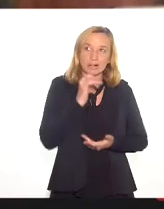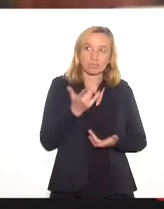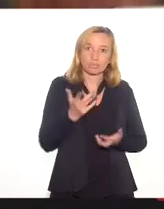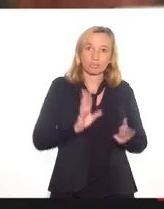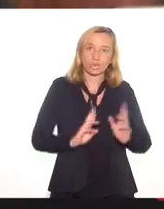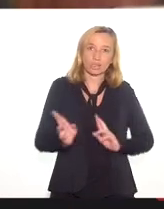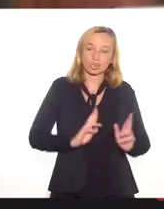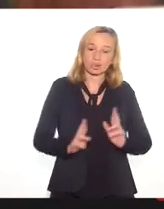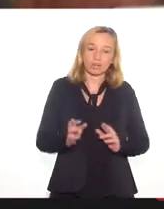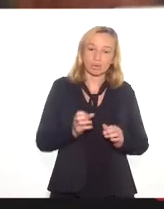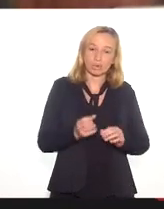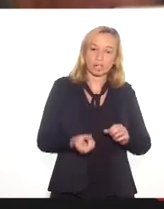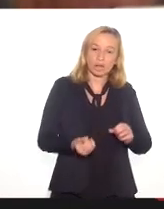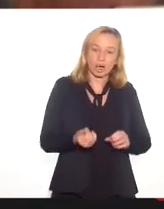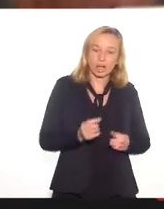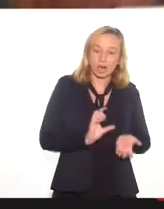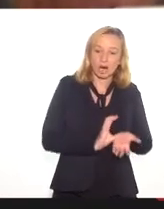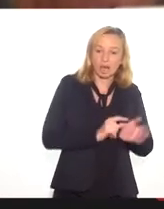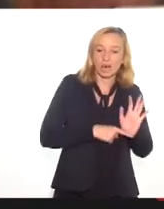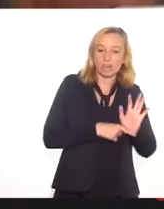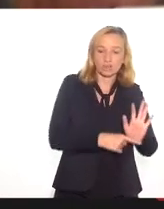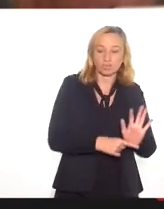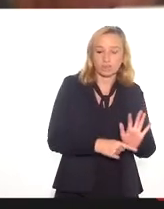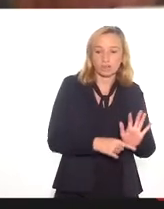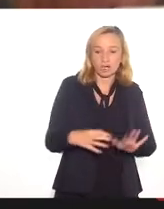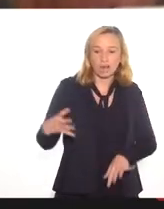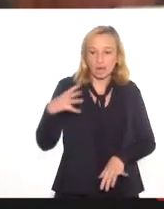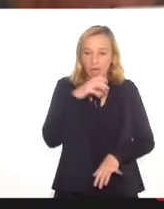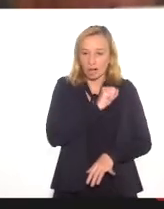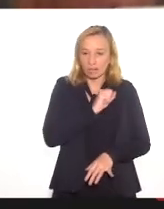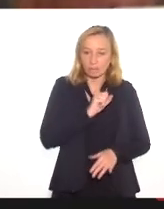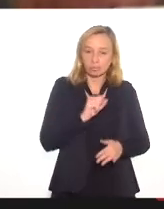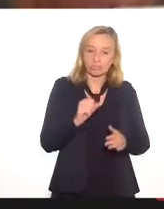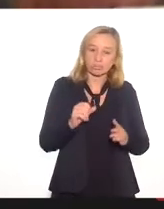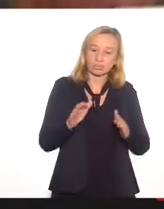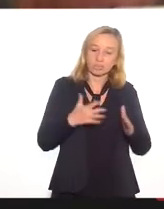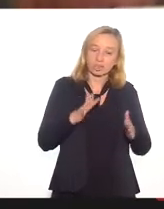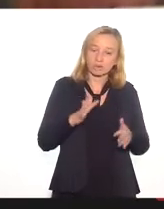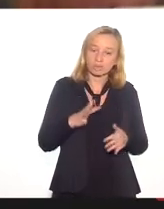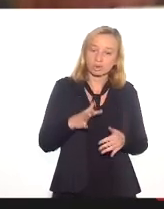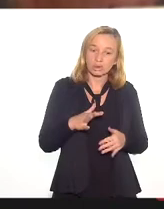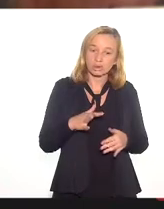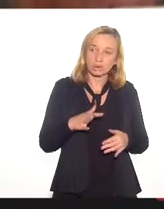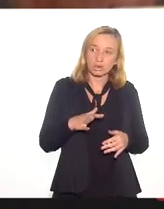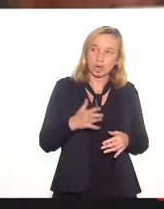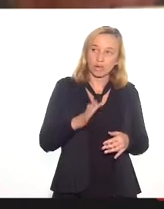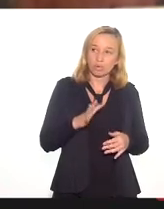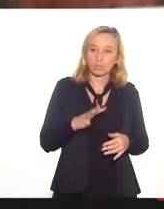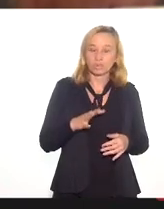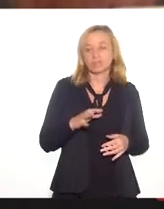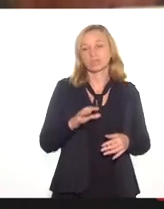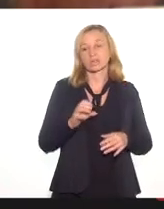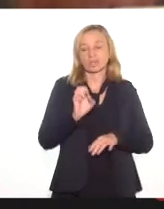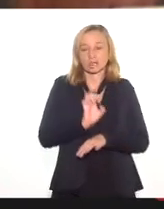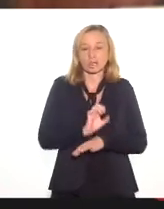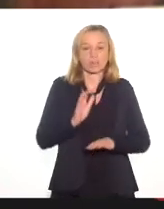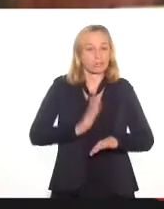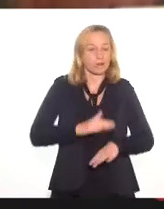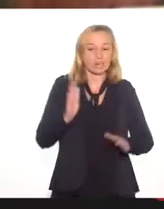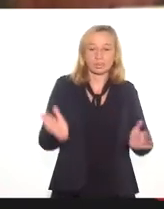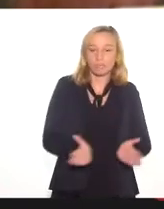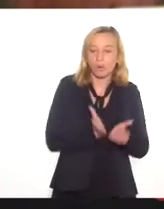relação ao auxílio emergencial, sugerem, nos aproximam de alguns dos estados mais pobres